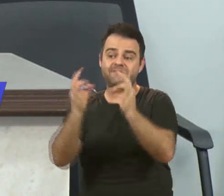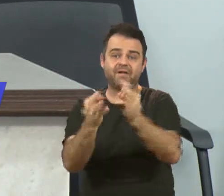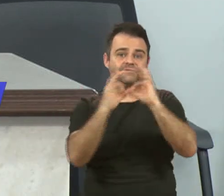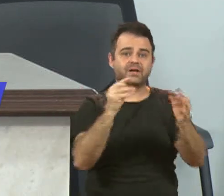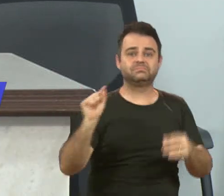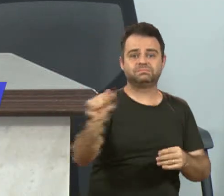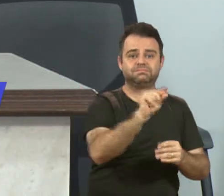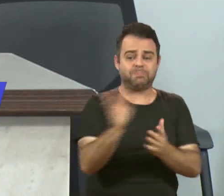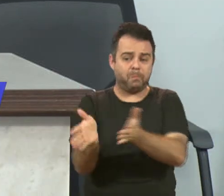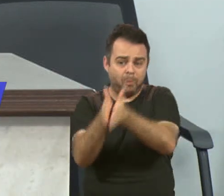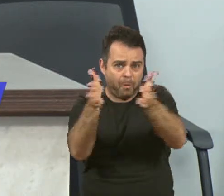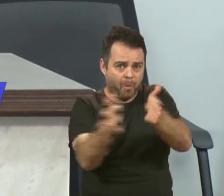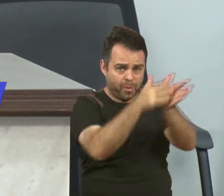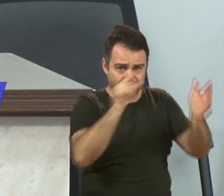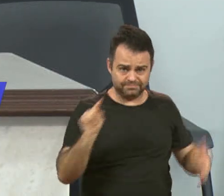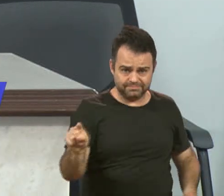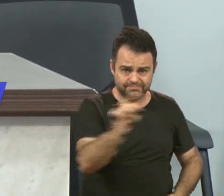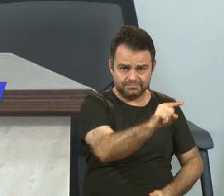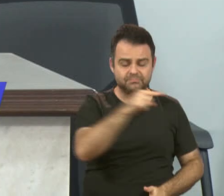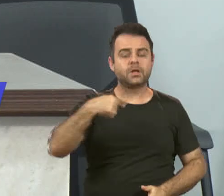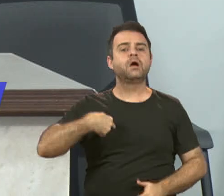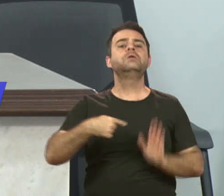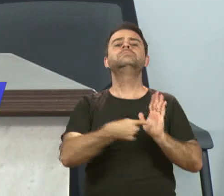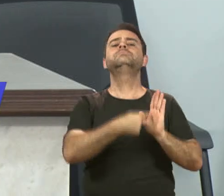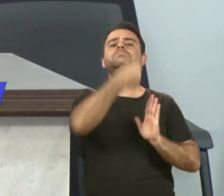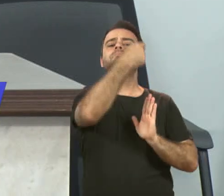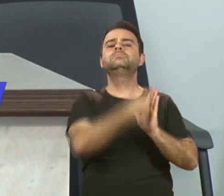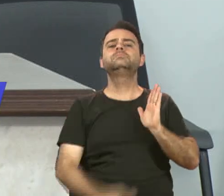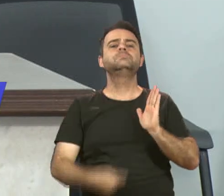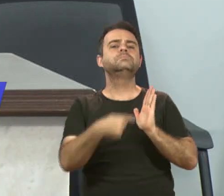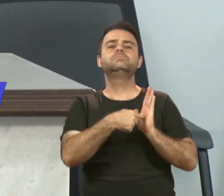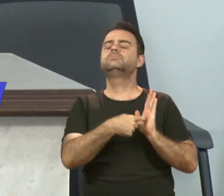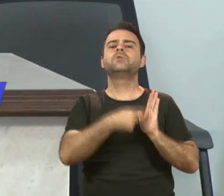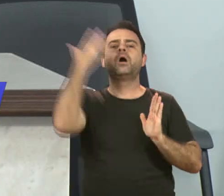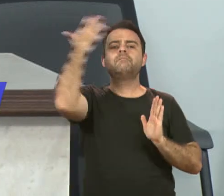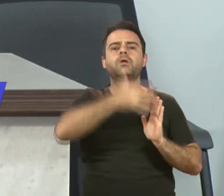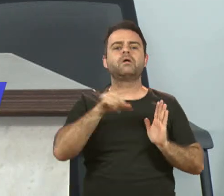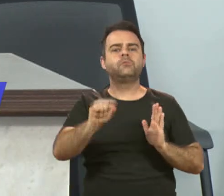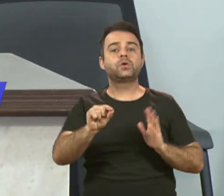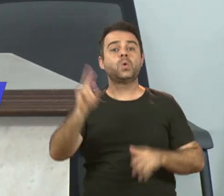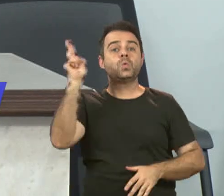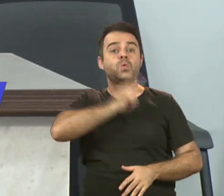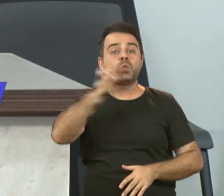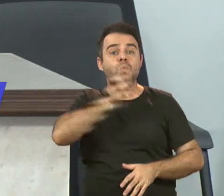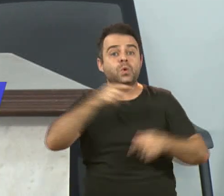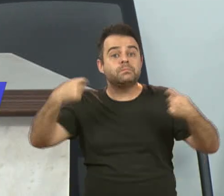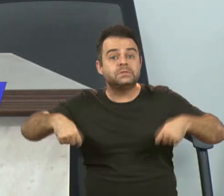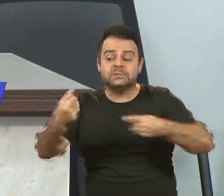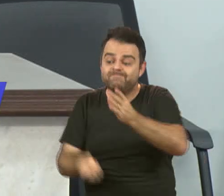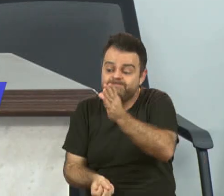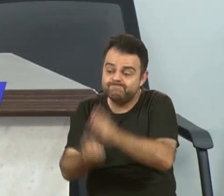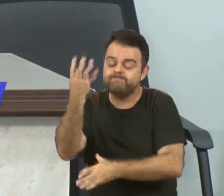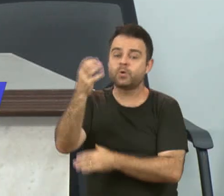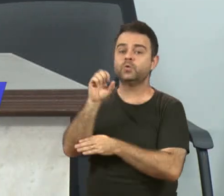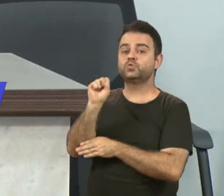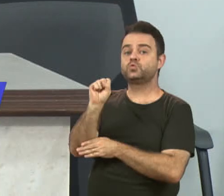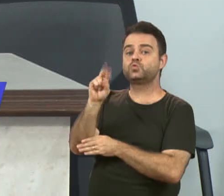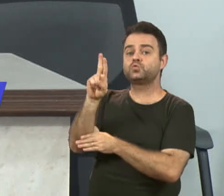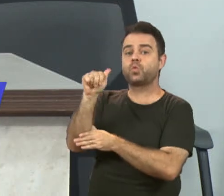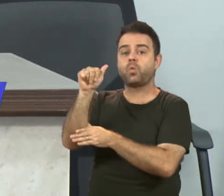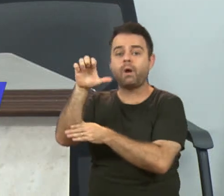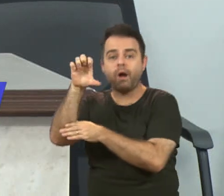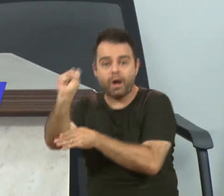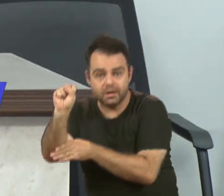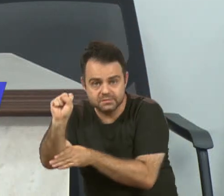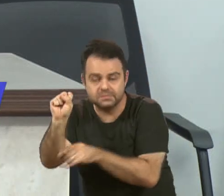pobreza. Esse manifesto reafirma a urgência de defender o SUAS em Rio Preto, de defender o Sistema Único